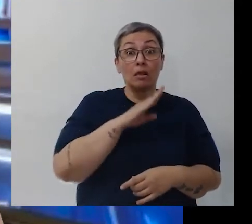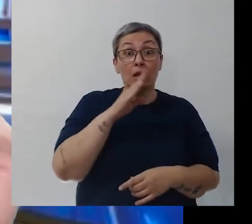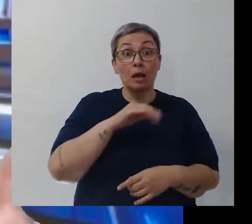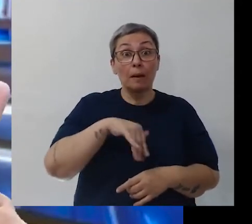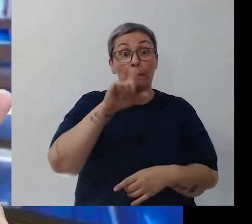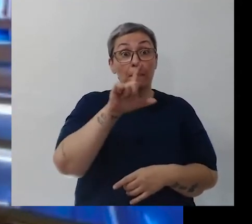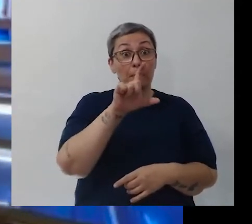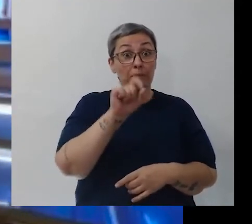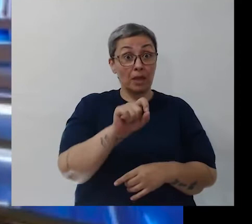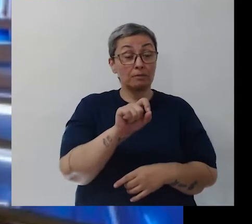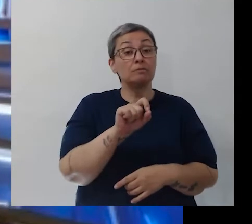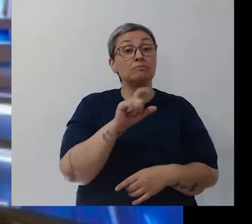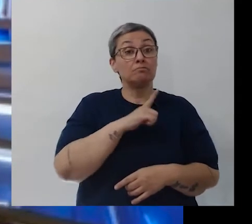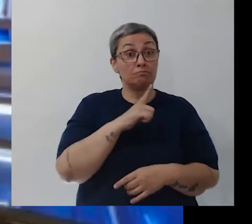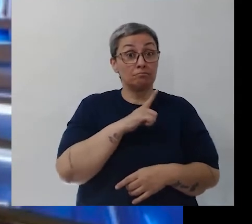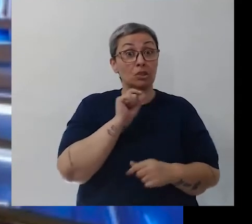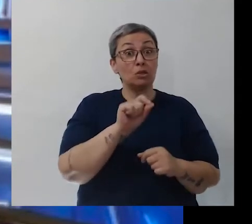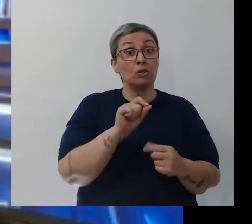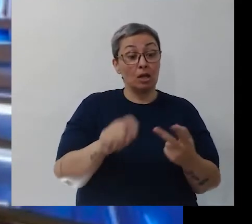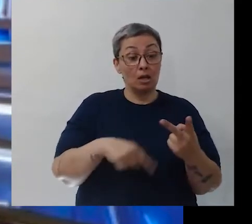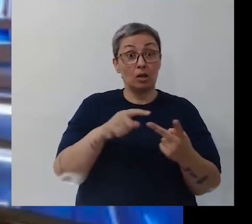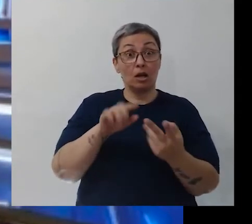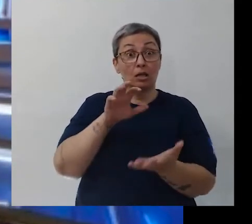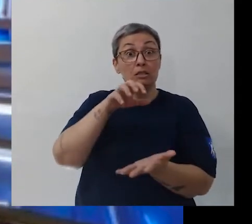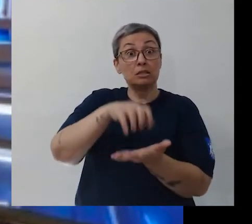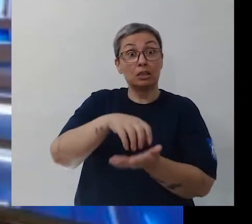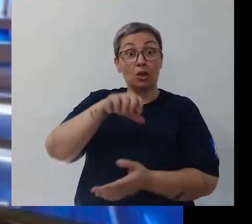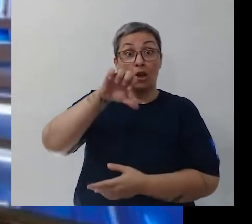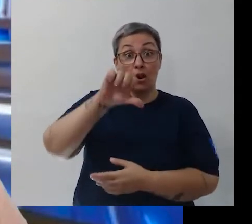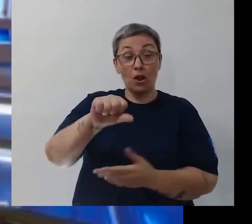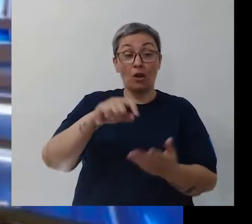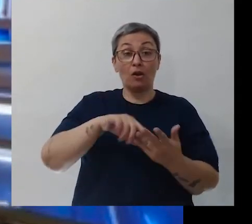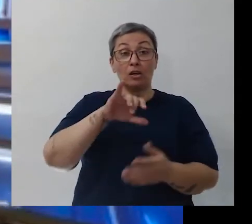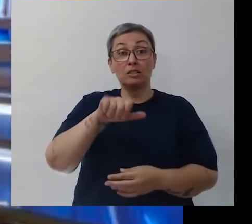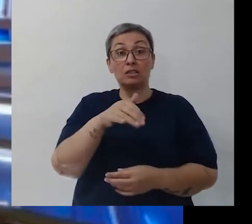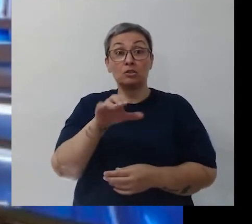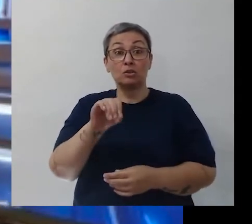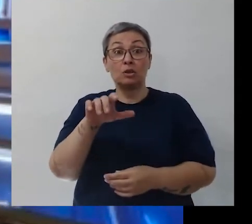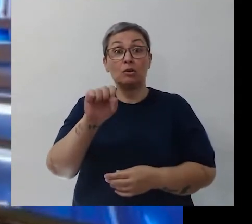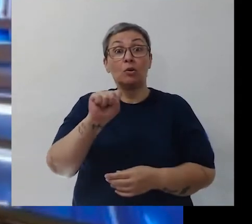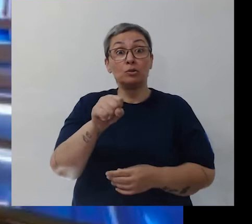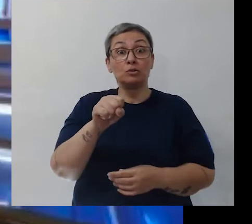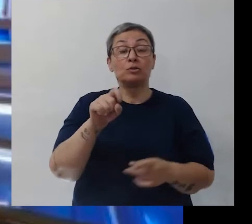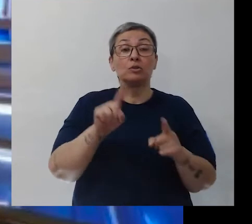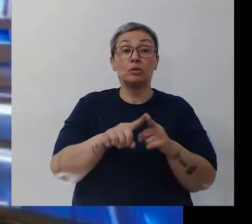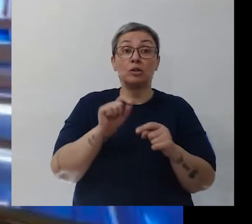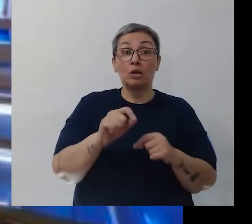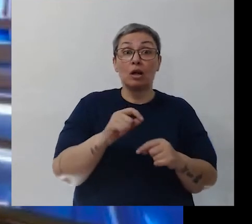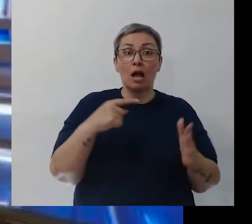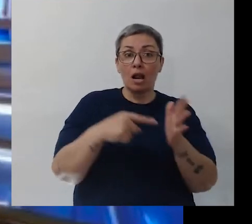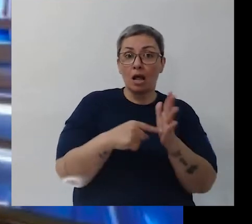por 10 deles, seguidos pelo Centro com 9, Jardim São João com 8. Também foram recebidas denúncias